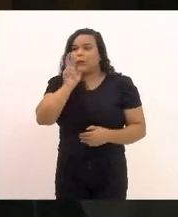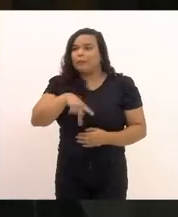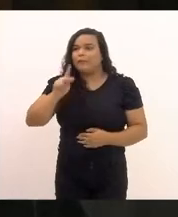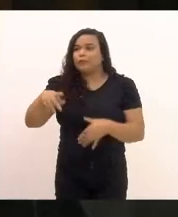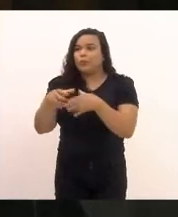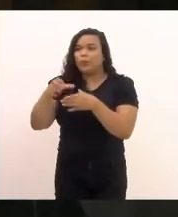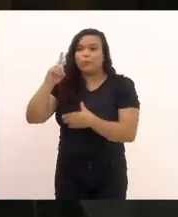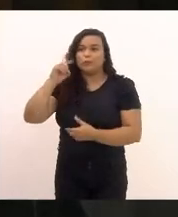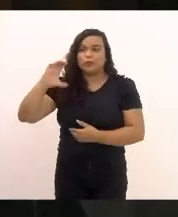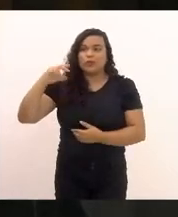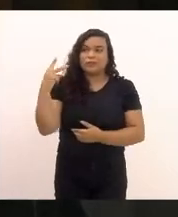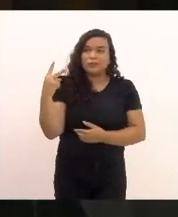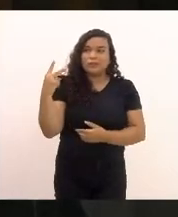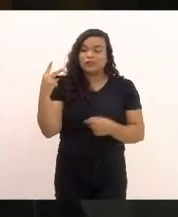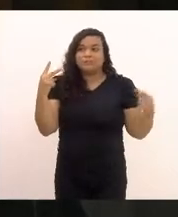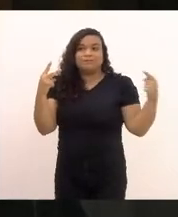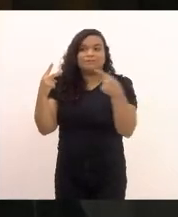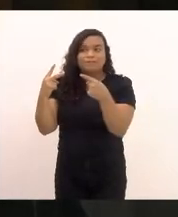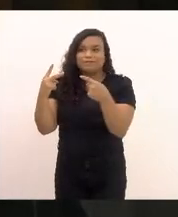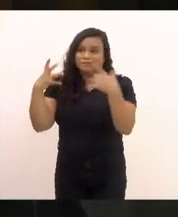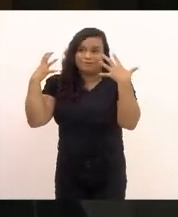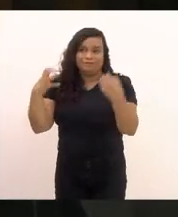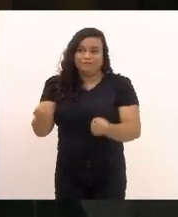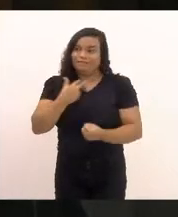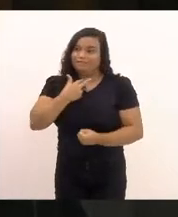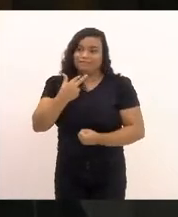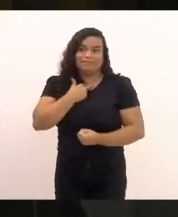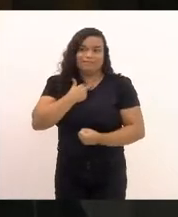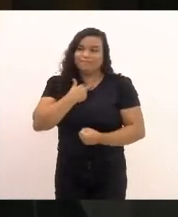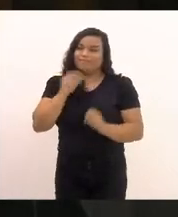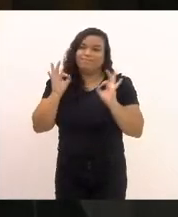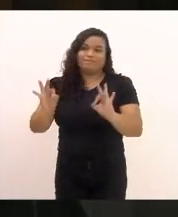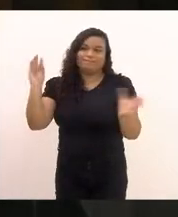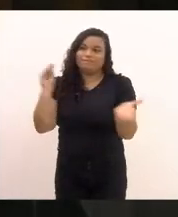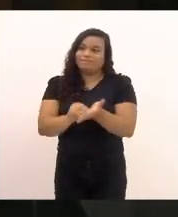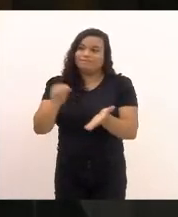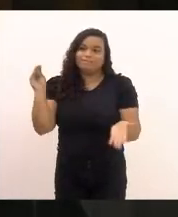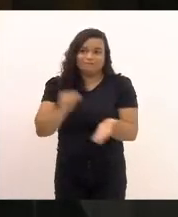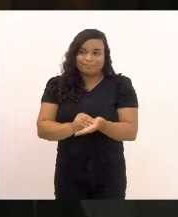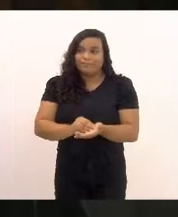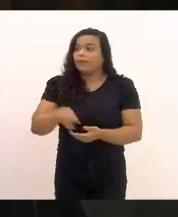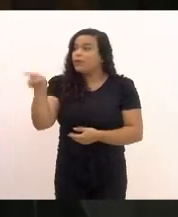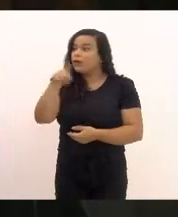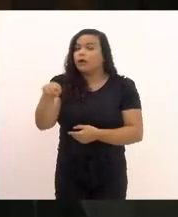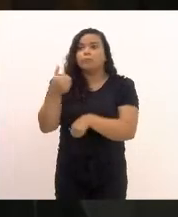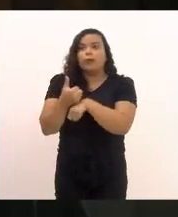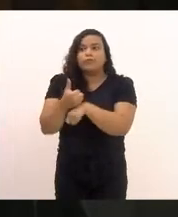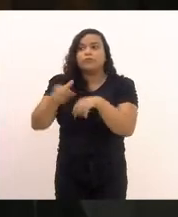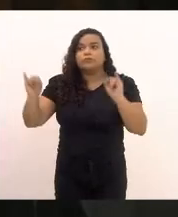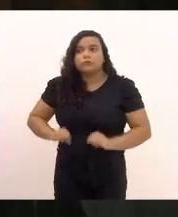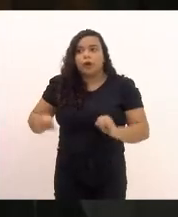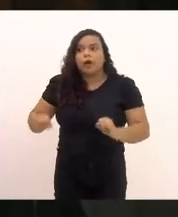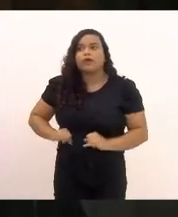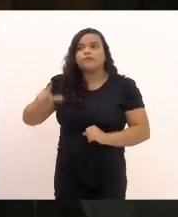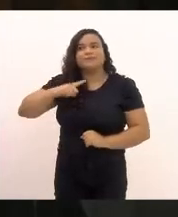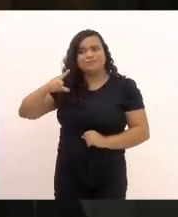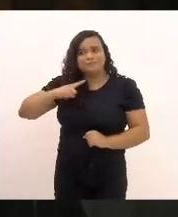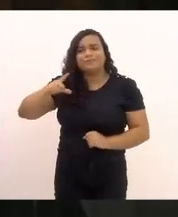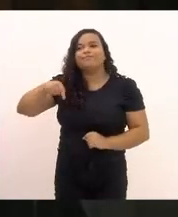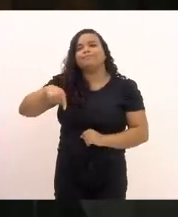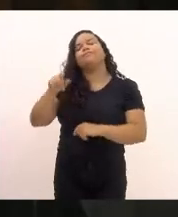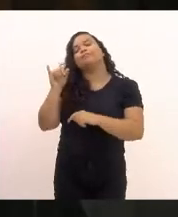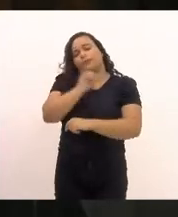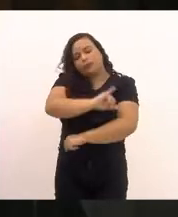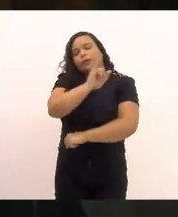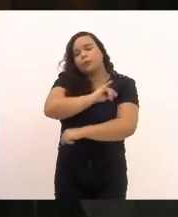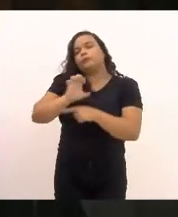2, e isso é mais uma injustiça que esses profissionais estão sendo submetidos aqui no Estado do Rio